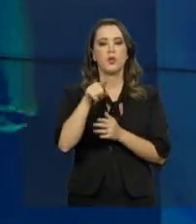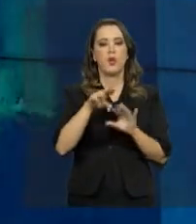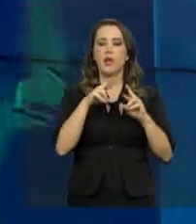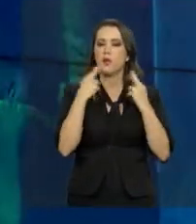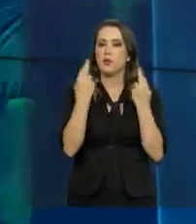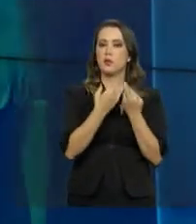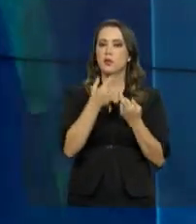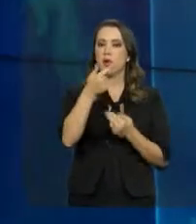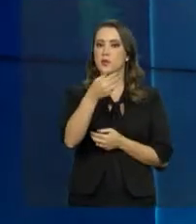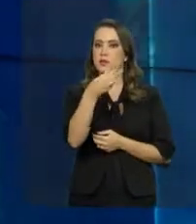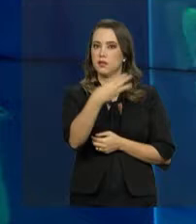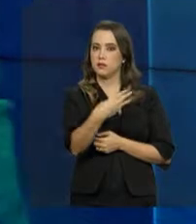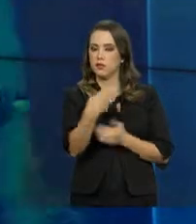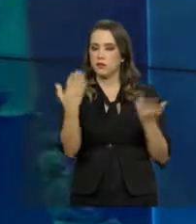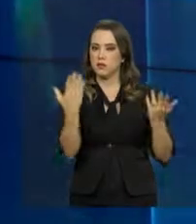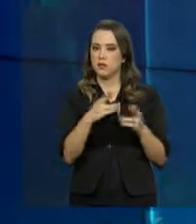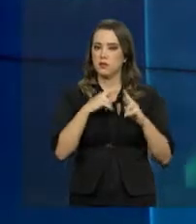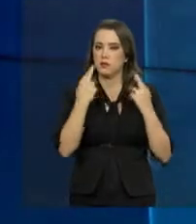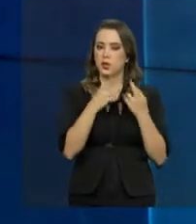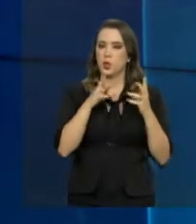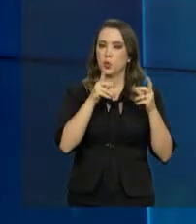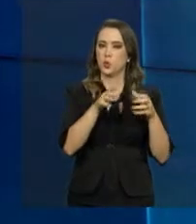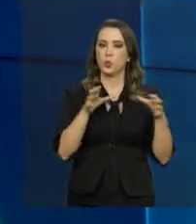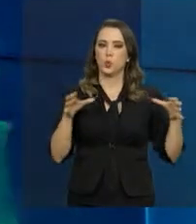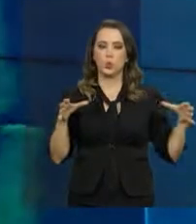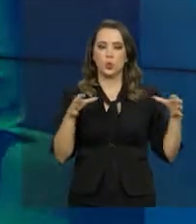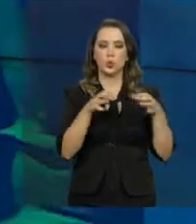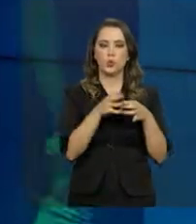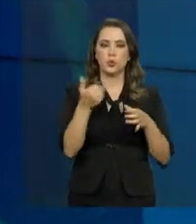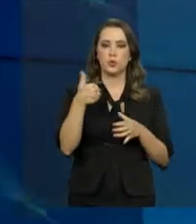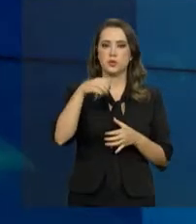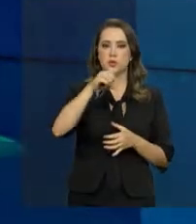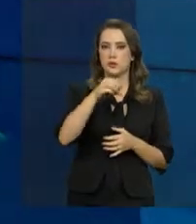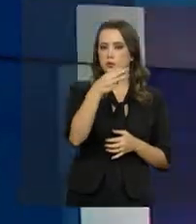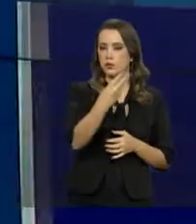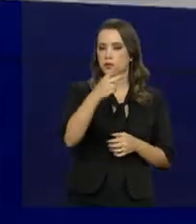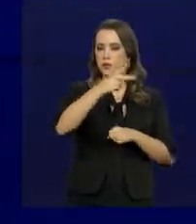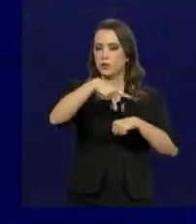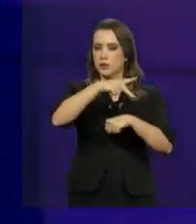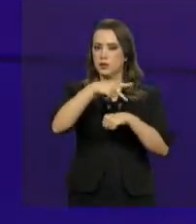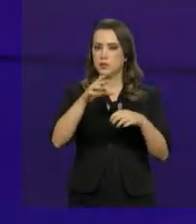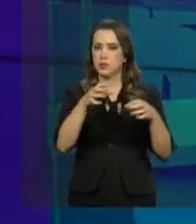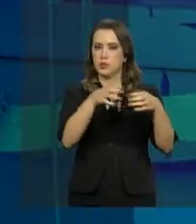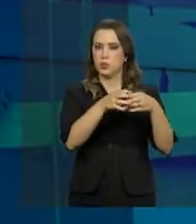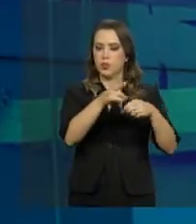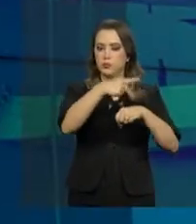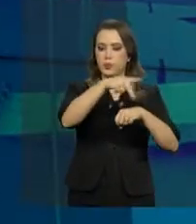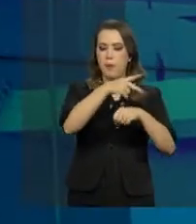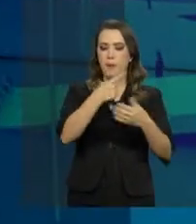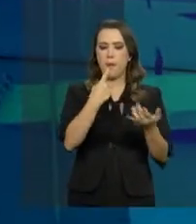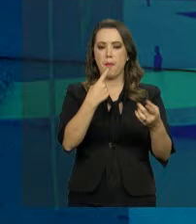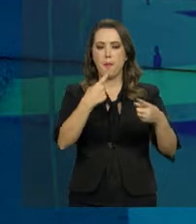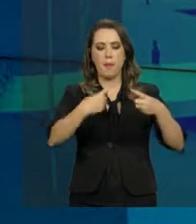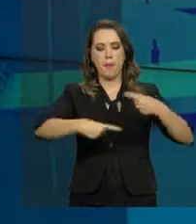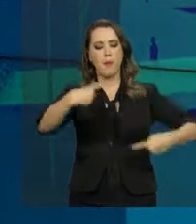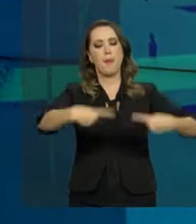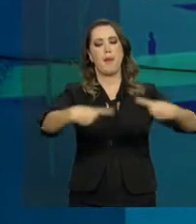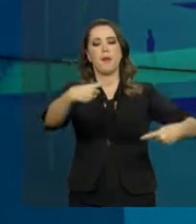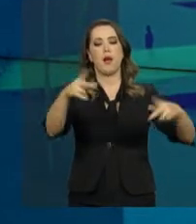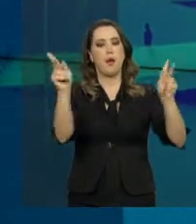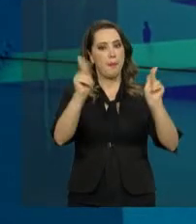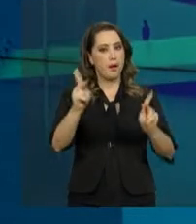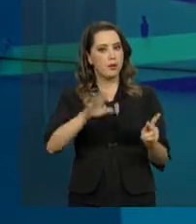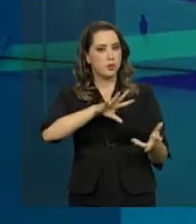e o evento reúne todos os 193 países membros da organização para discutir temas como a paz mundial